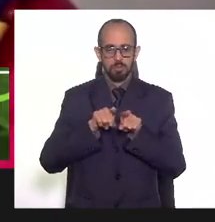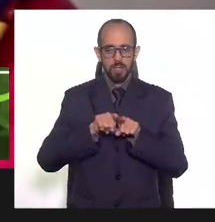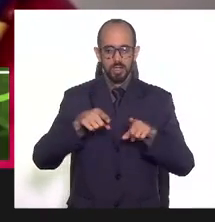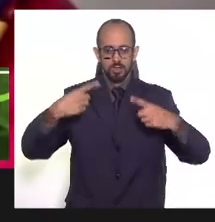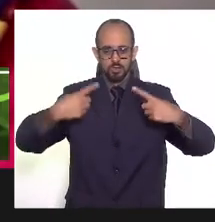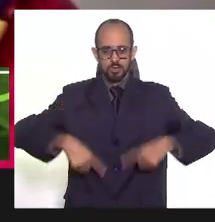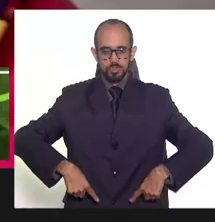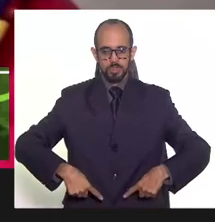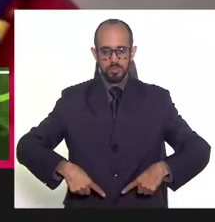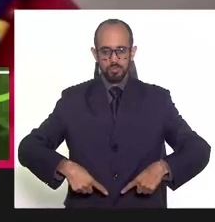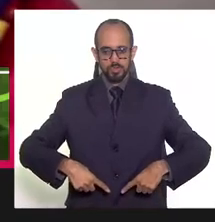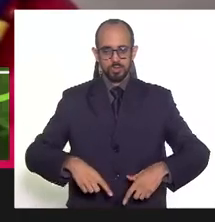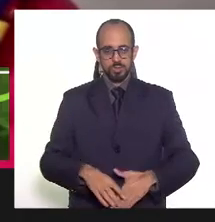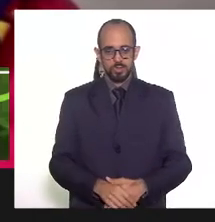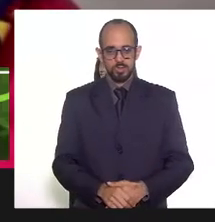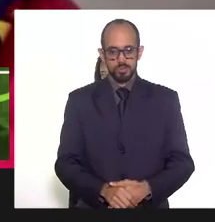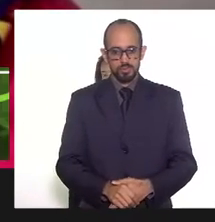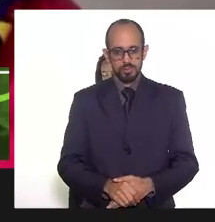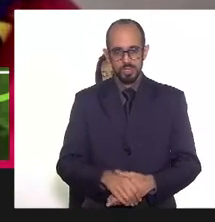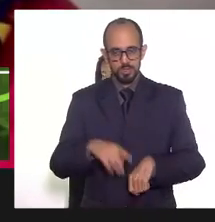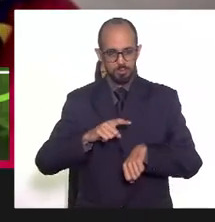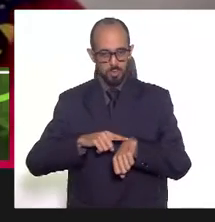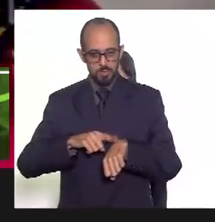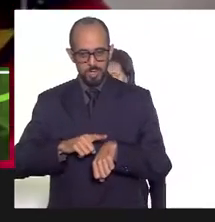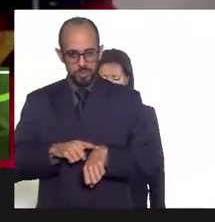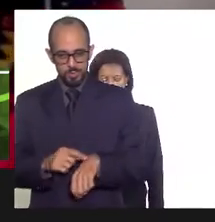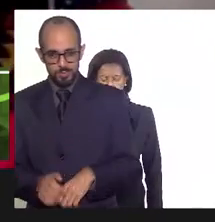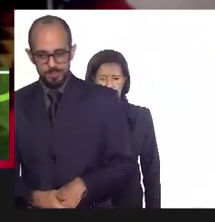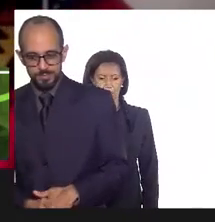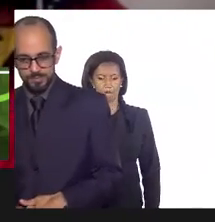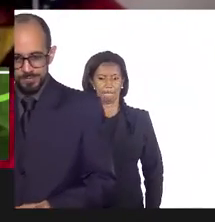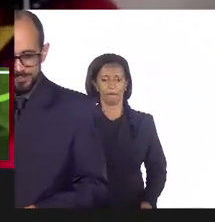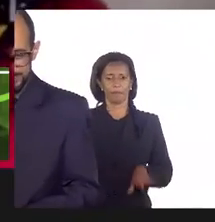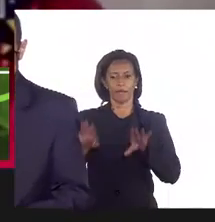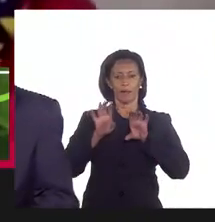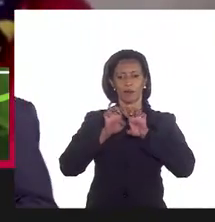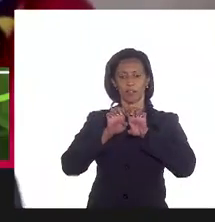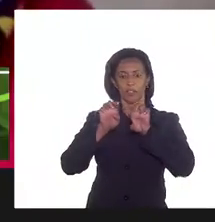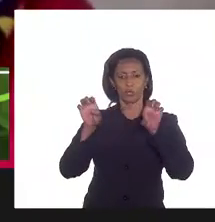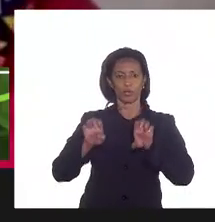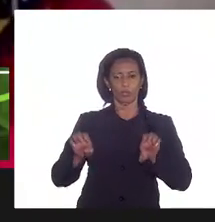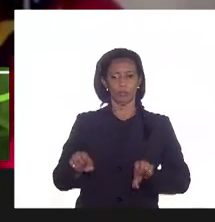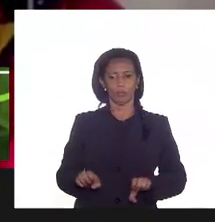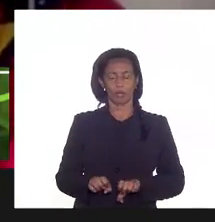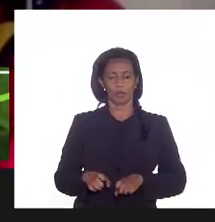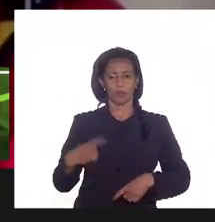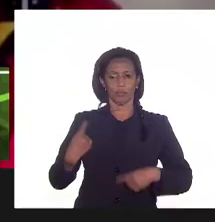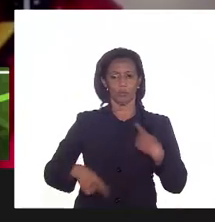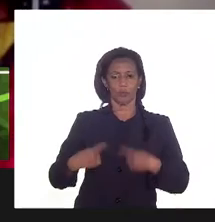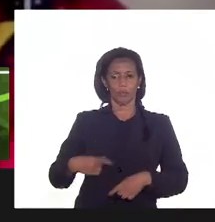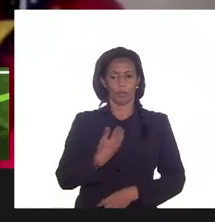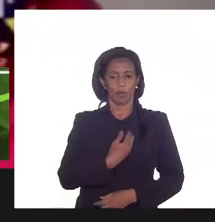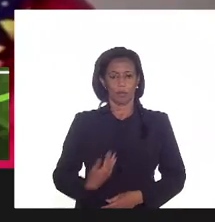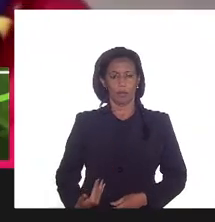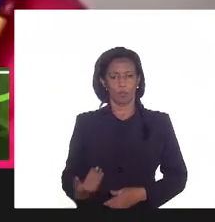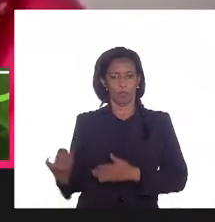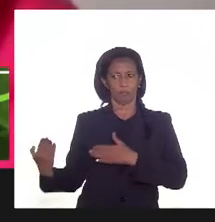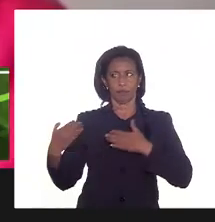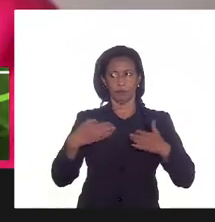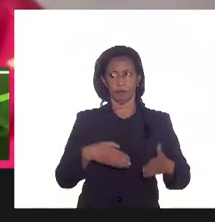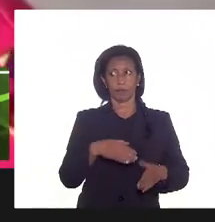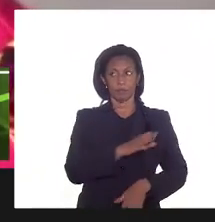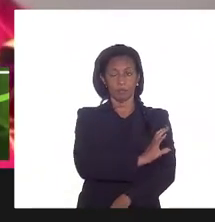que é o fomento né e a estruturação de políticas públicas voltadas para a cultura então